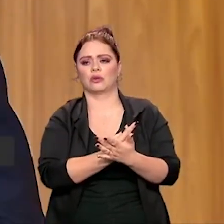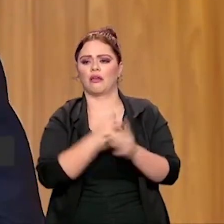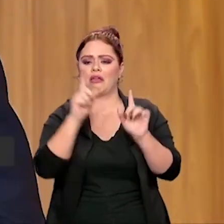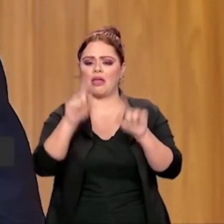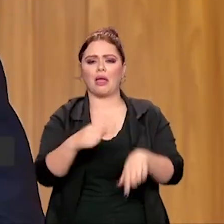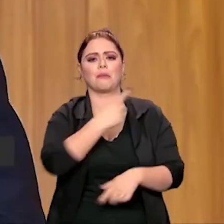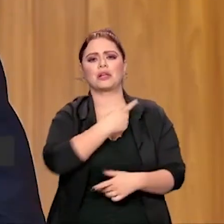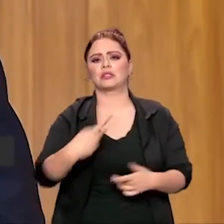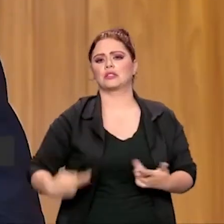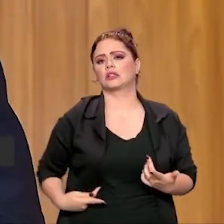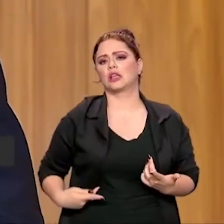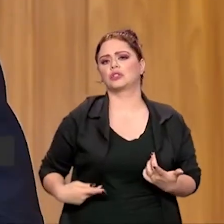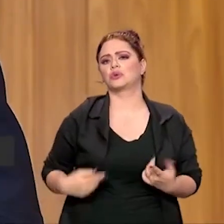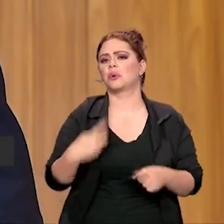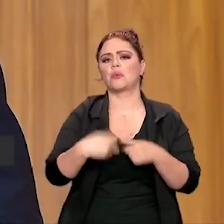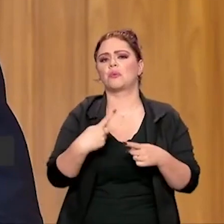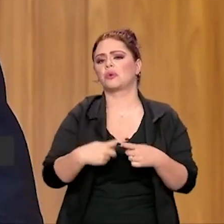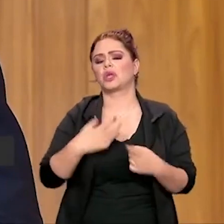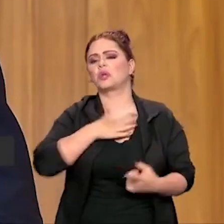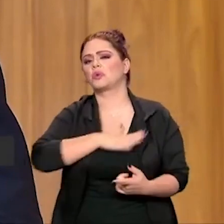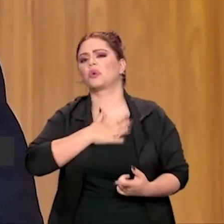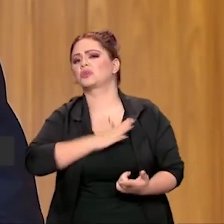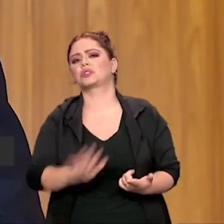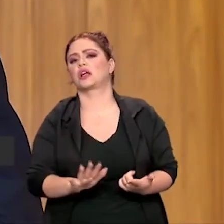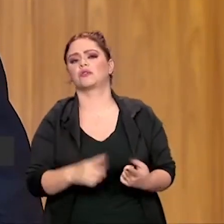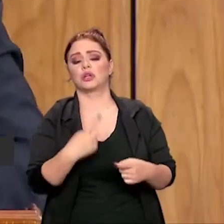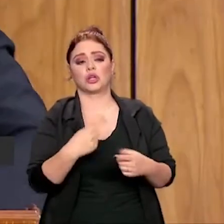da república porque eles não gostavam